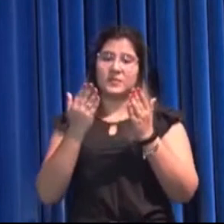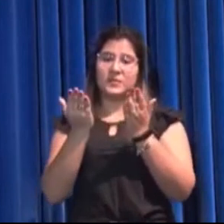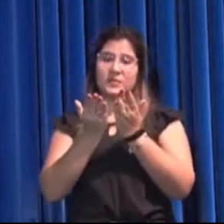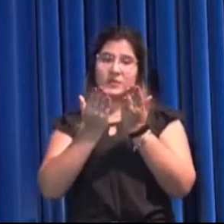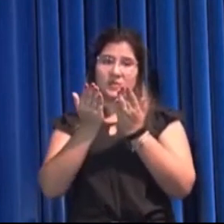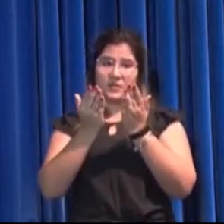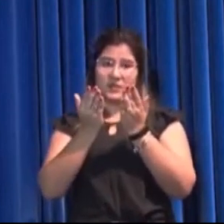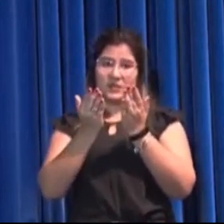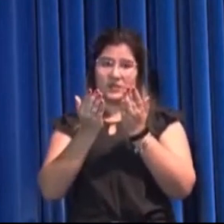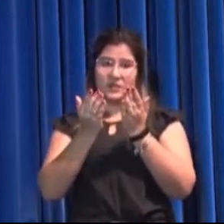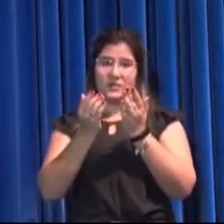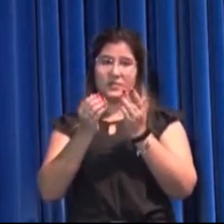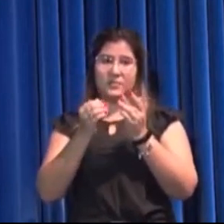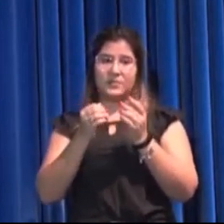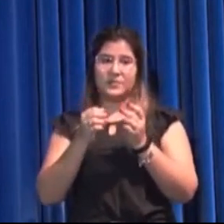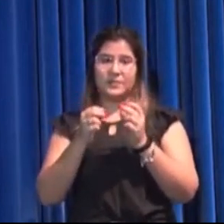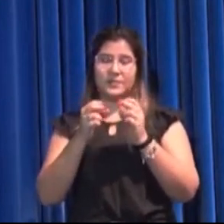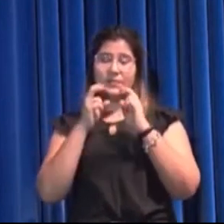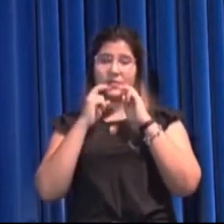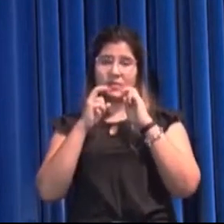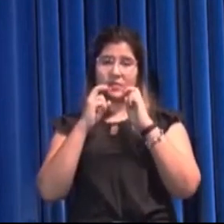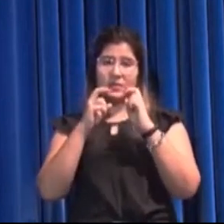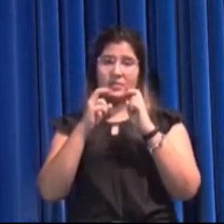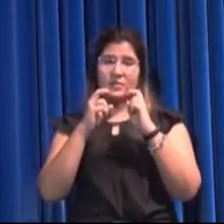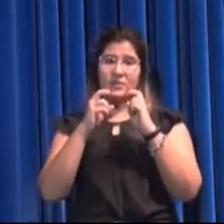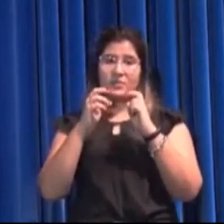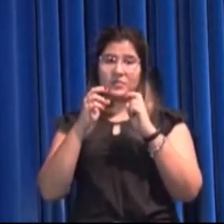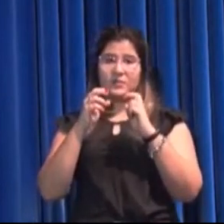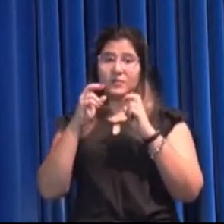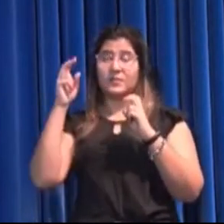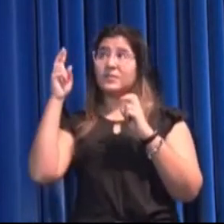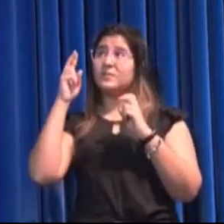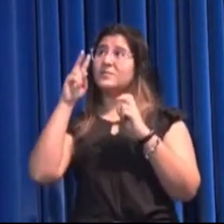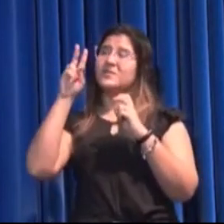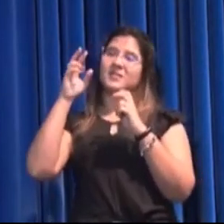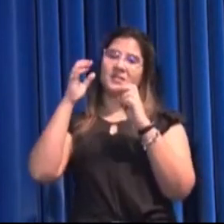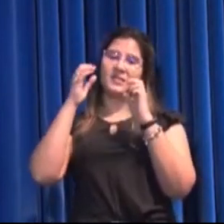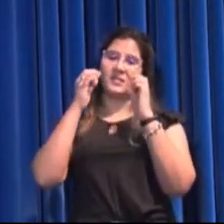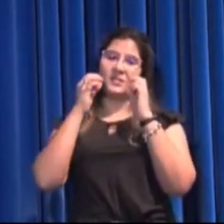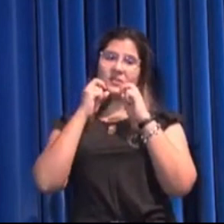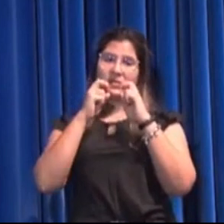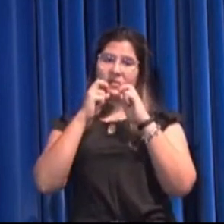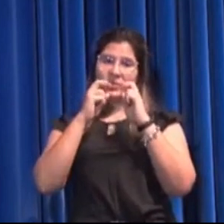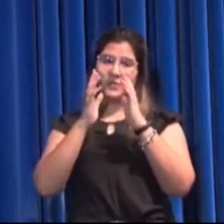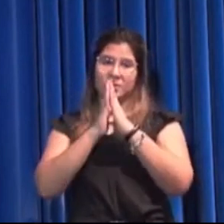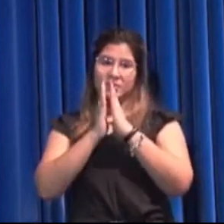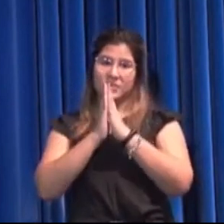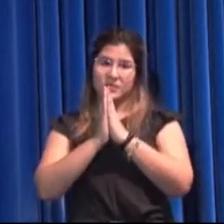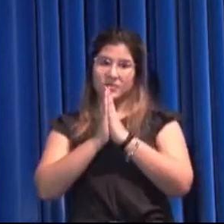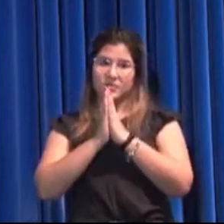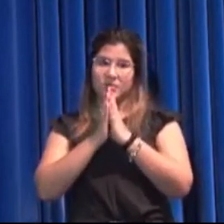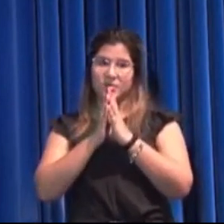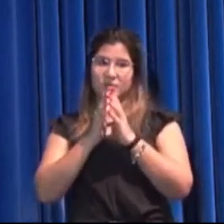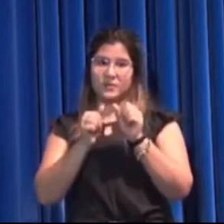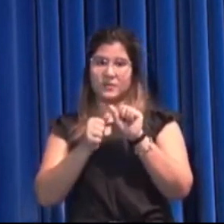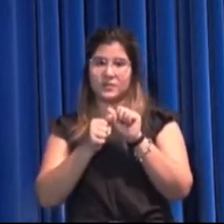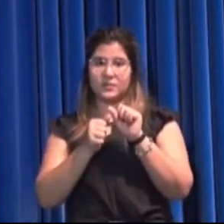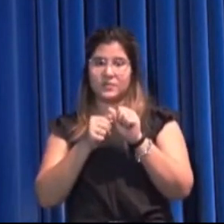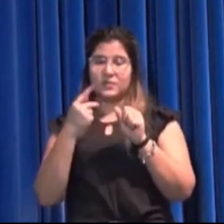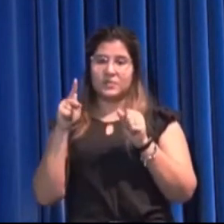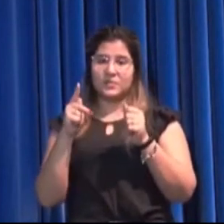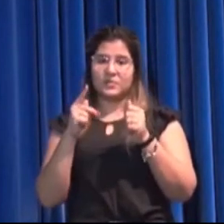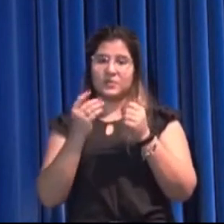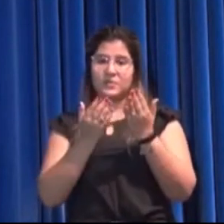súplica, ó Senhor meu Deus, para ouvires o clamor e a oração que faz o teu servo diante de ti.